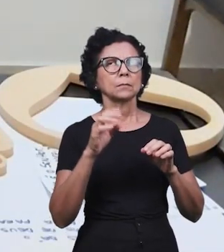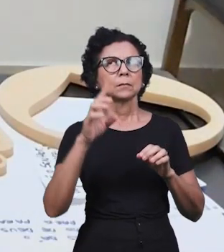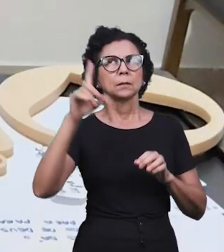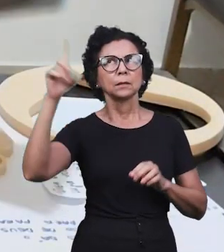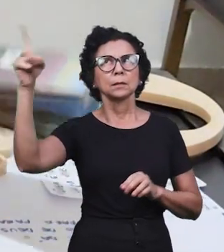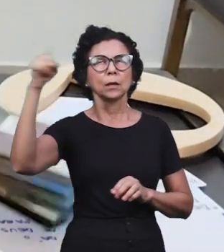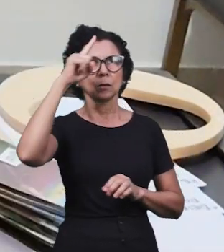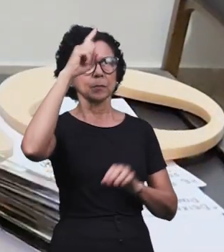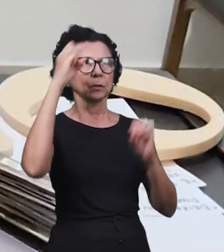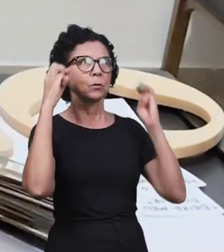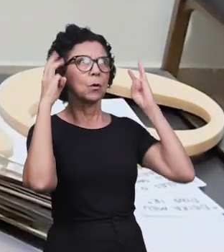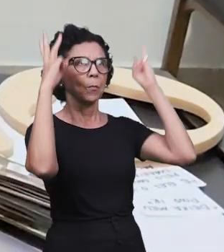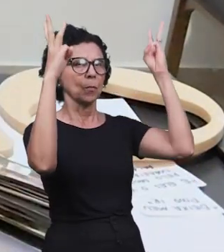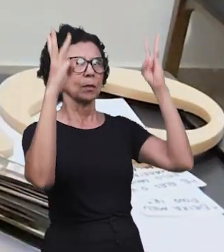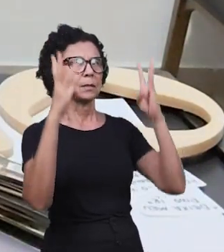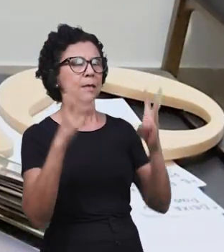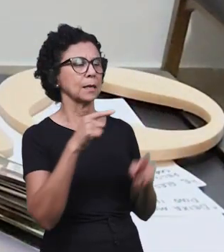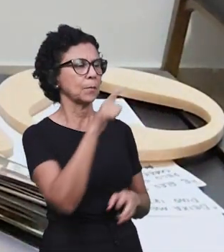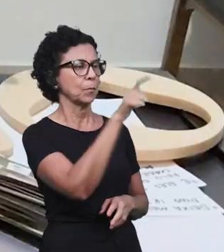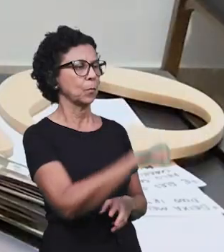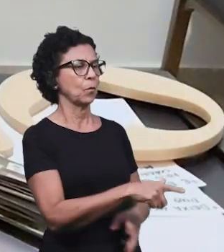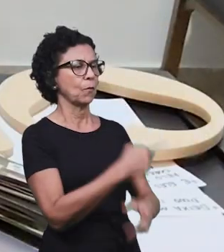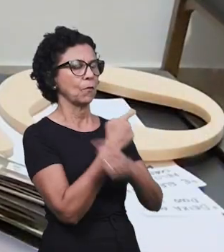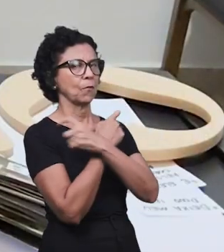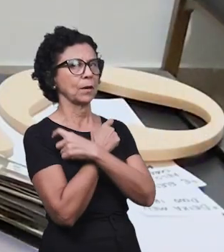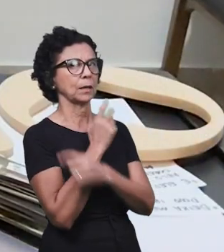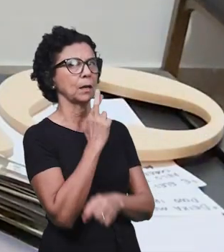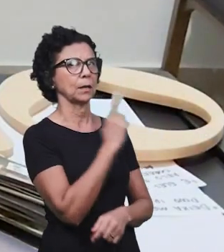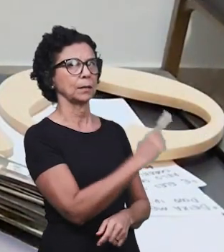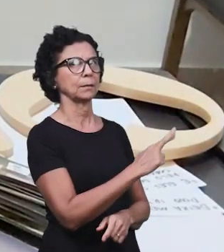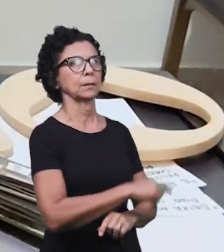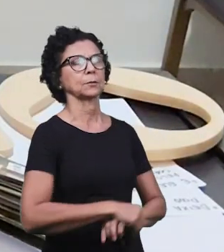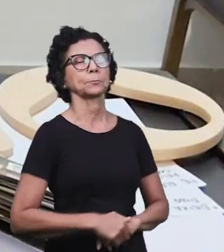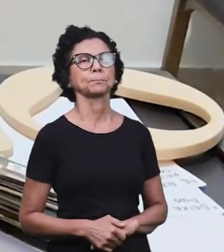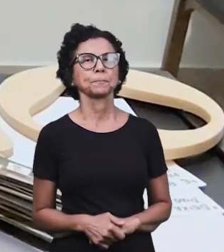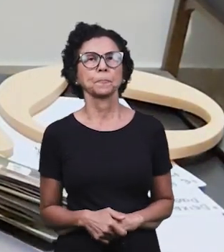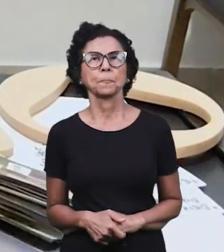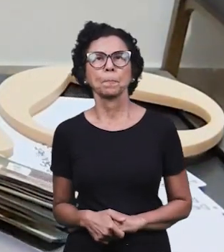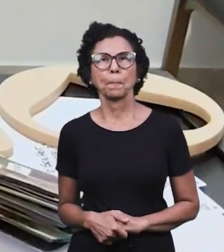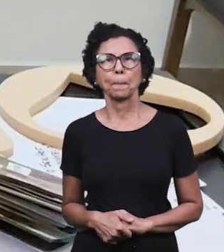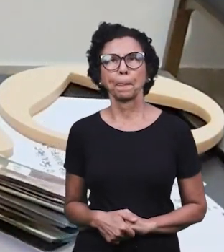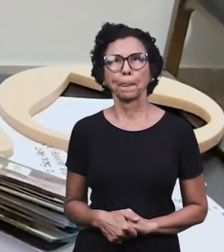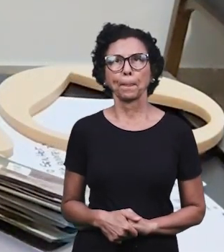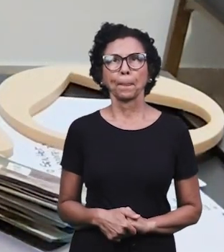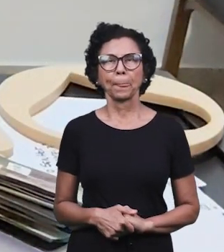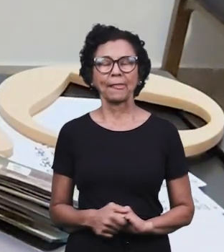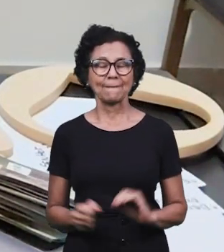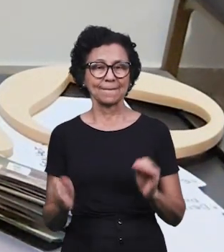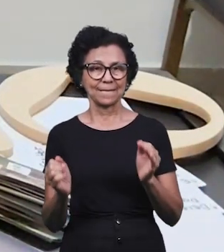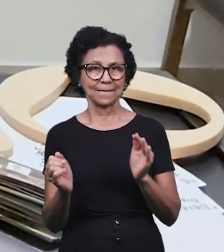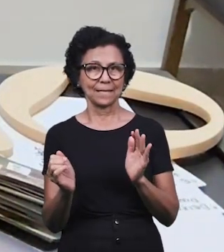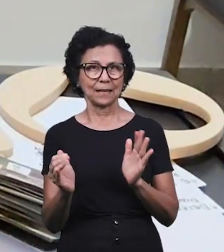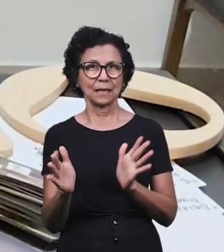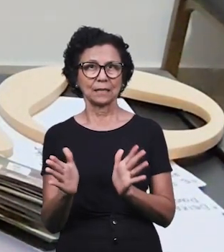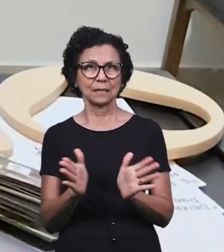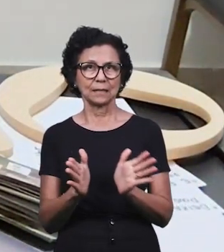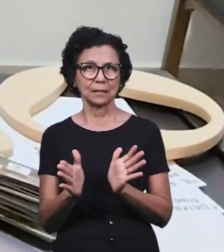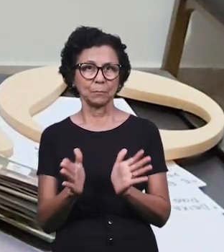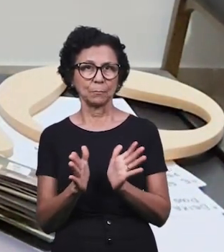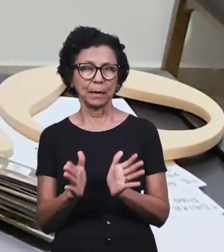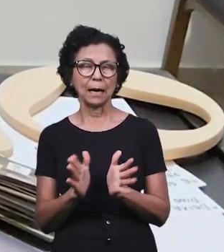vamos usar aqui nessa aula? Se tratando de acessibilidade, quanto mais a gente puder